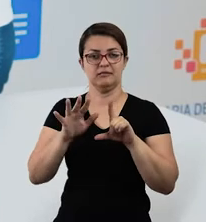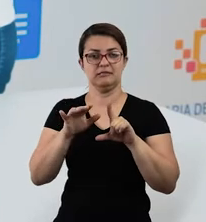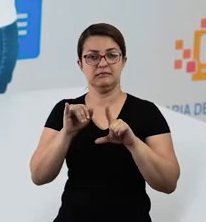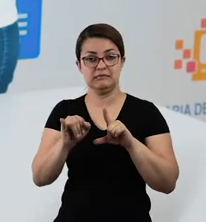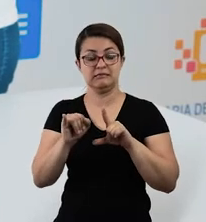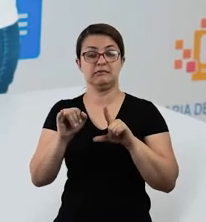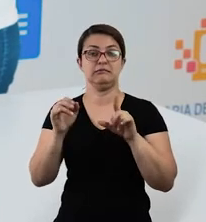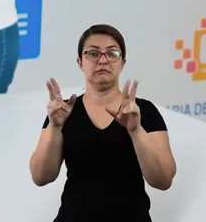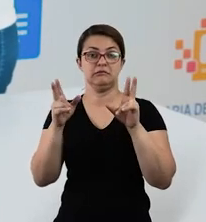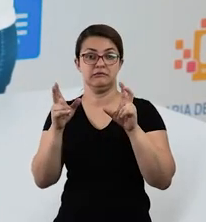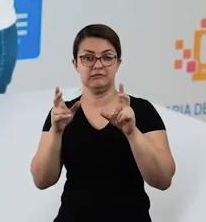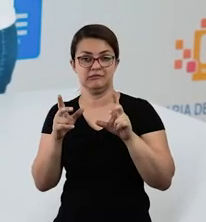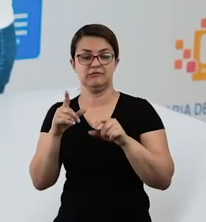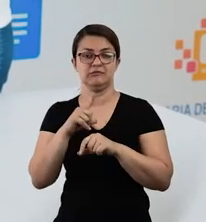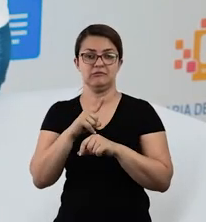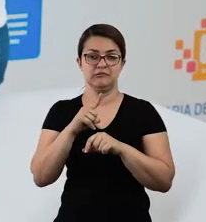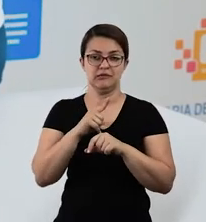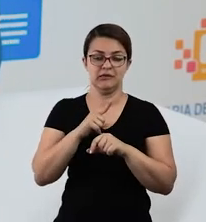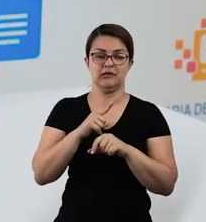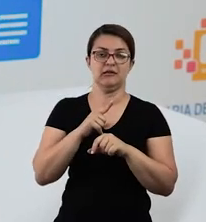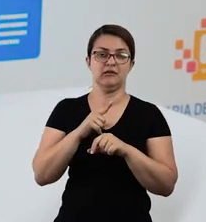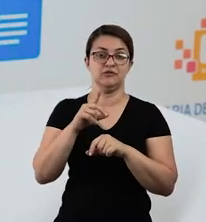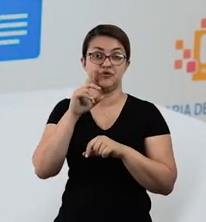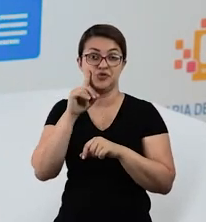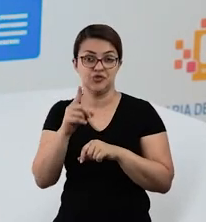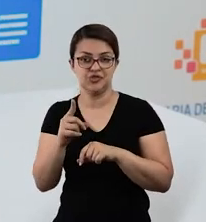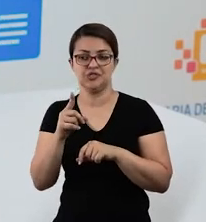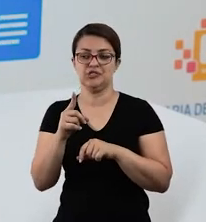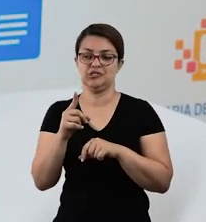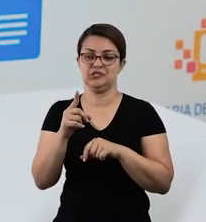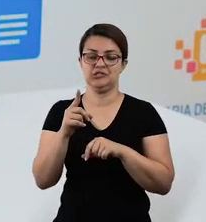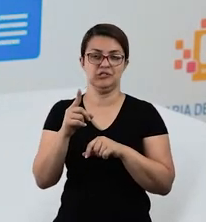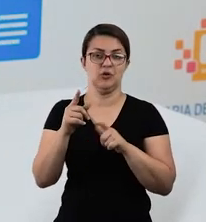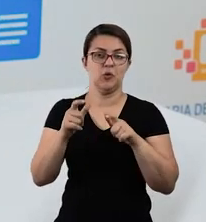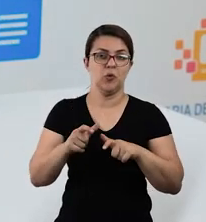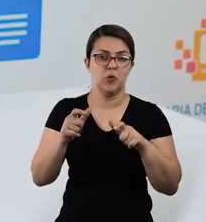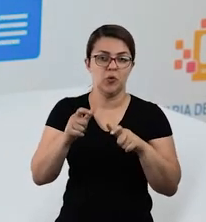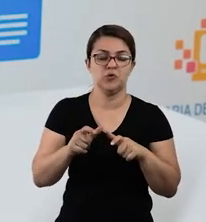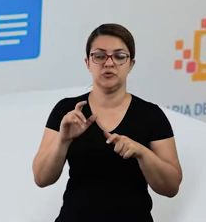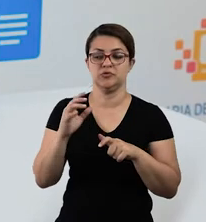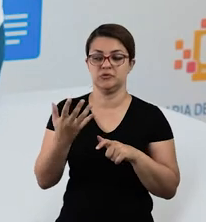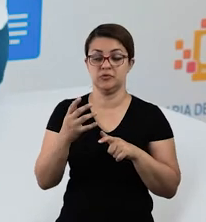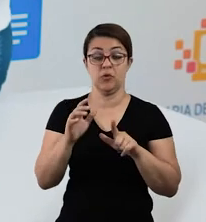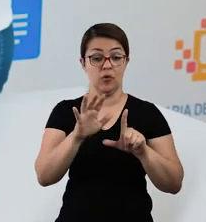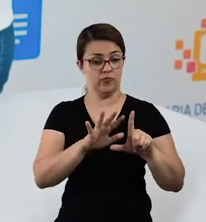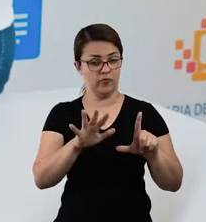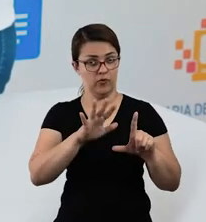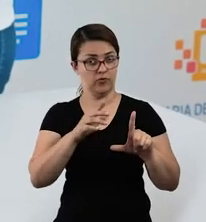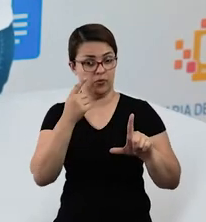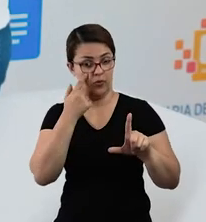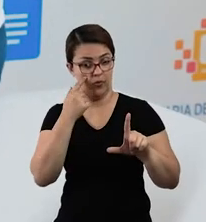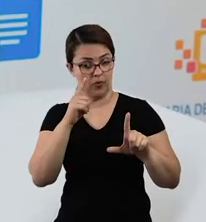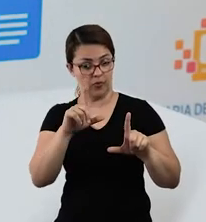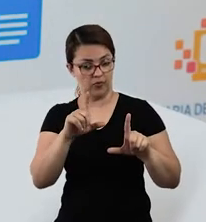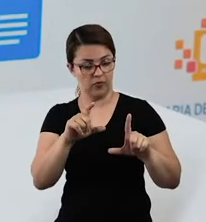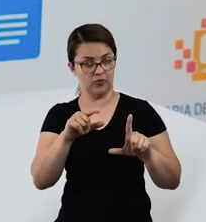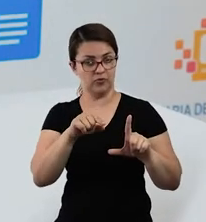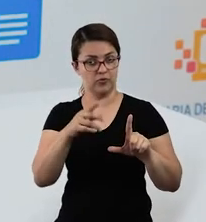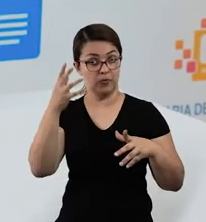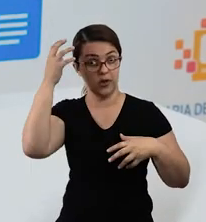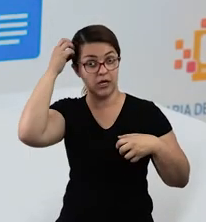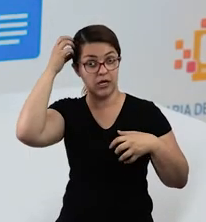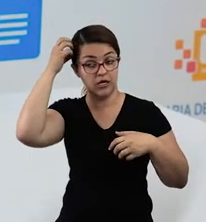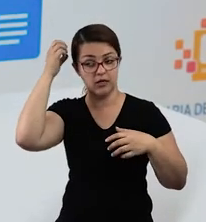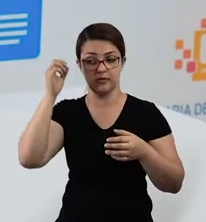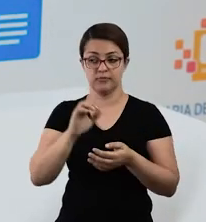um título, se tem data, local, observa tudo, tá? E olha só essa foto, olha que bonitinho, um